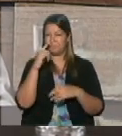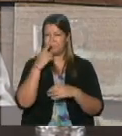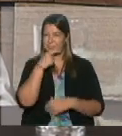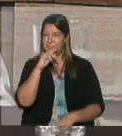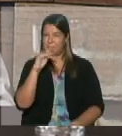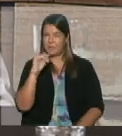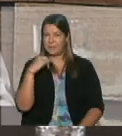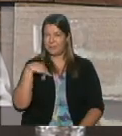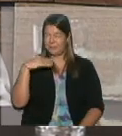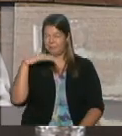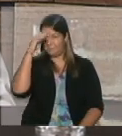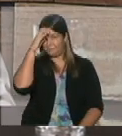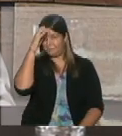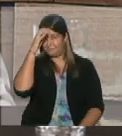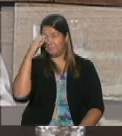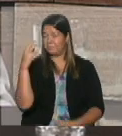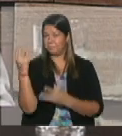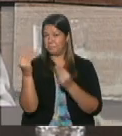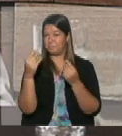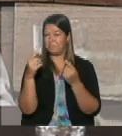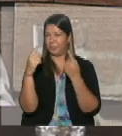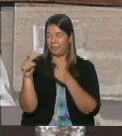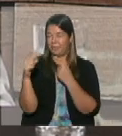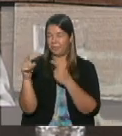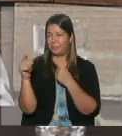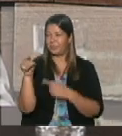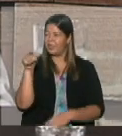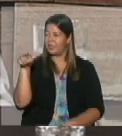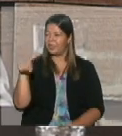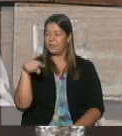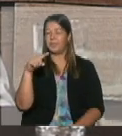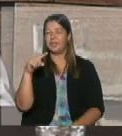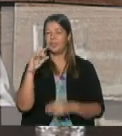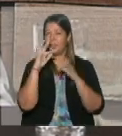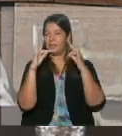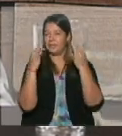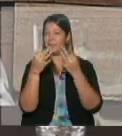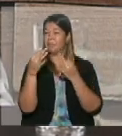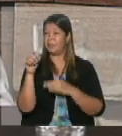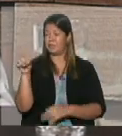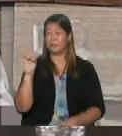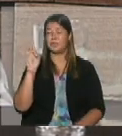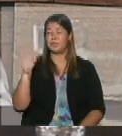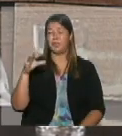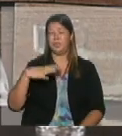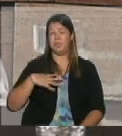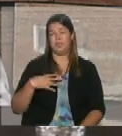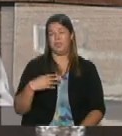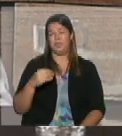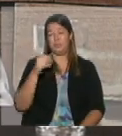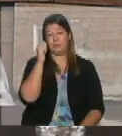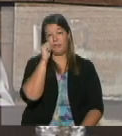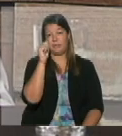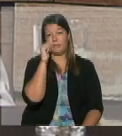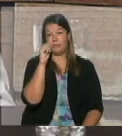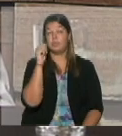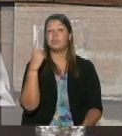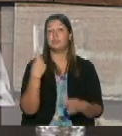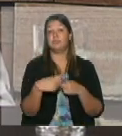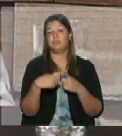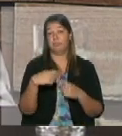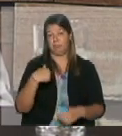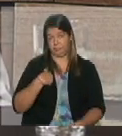ele, Orlando, você foi para essa família, você só vai ter filhas mulheres, porque eu tenho 2 irmãs mais velhas. Antes de eu